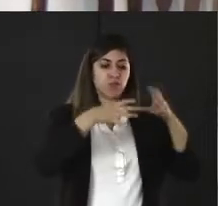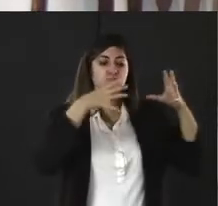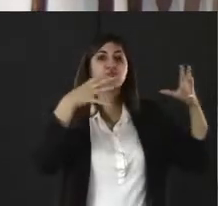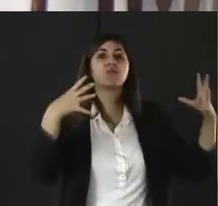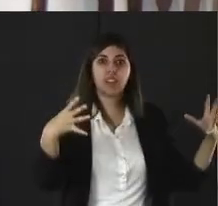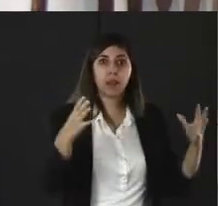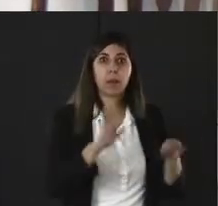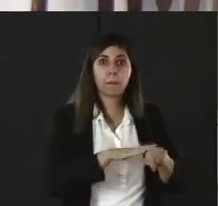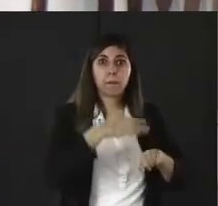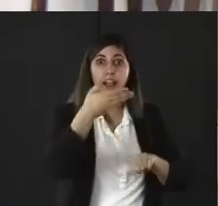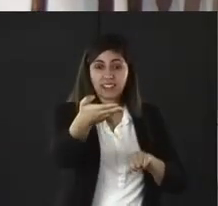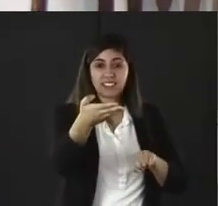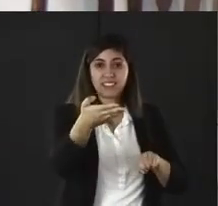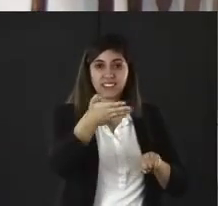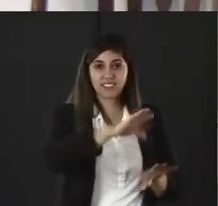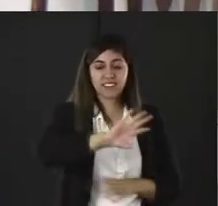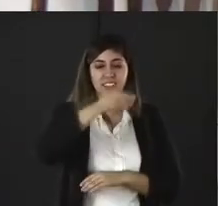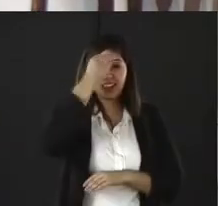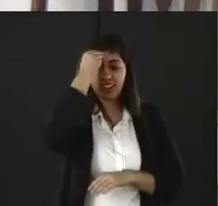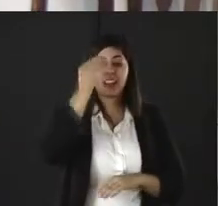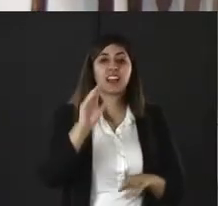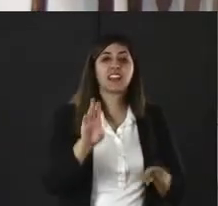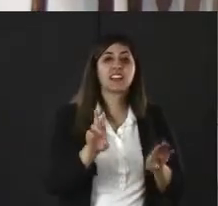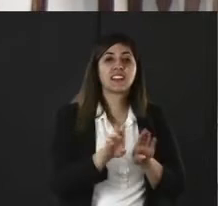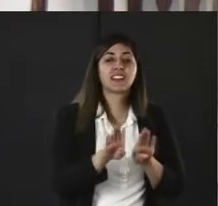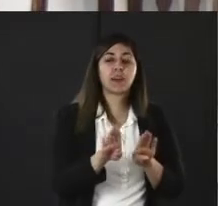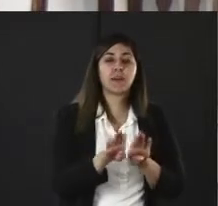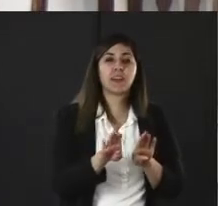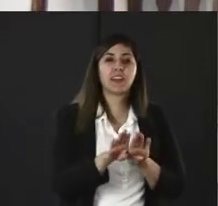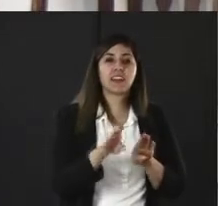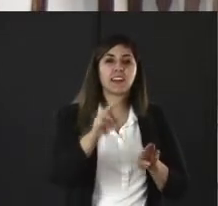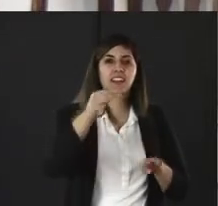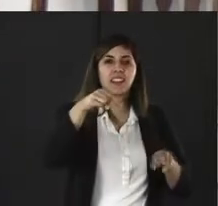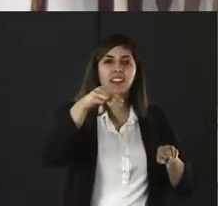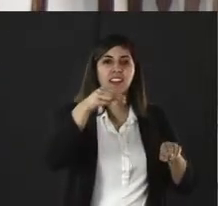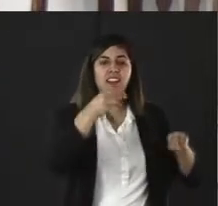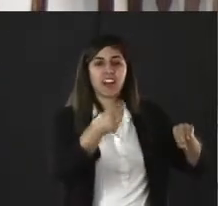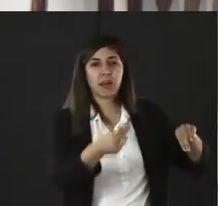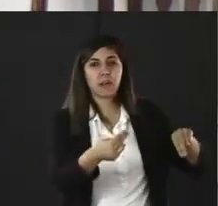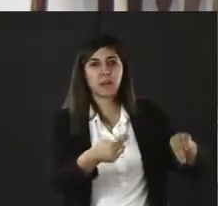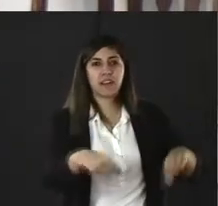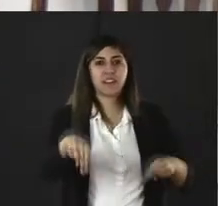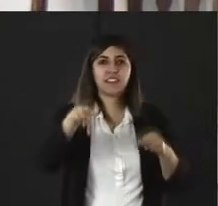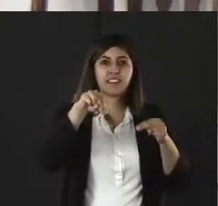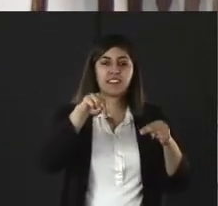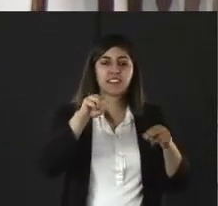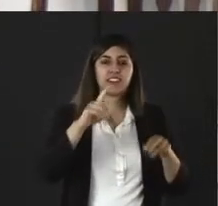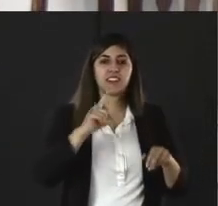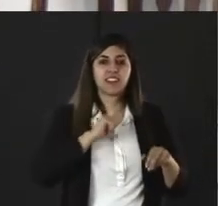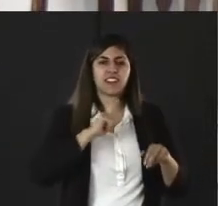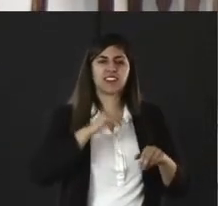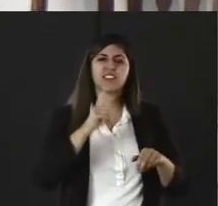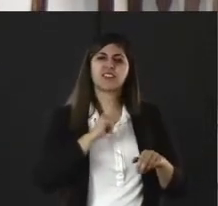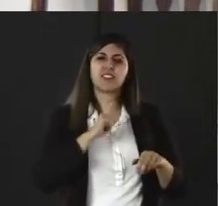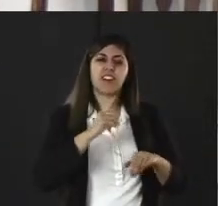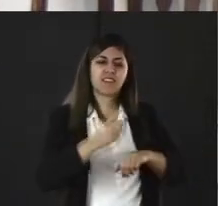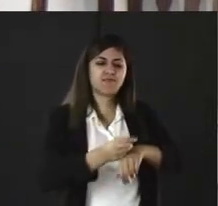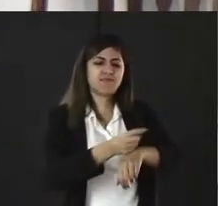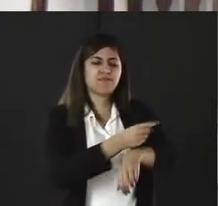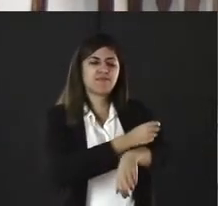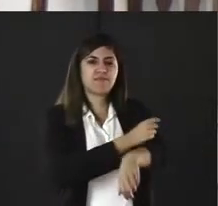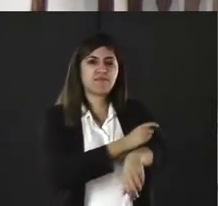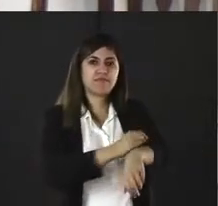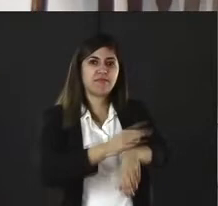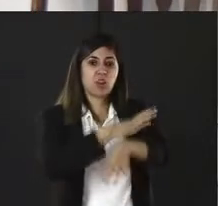de naamã que é curado de lepra também senão provisão transformação isso parece estar acontecendo aqui